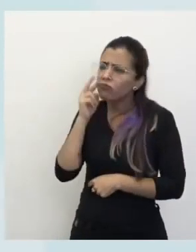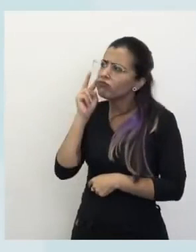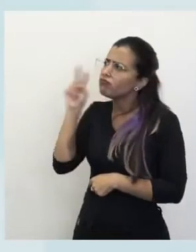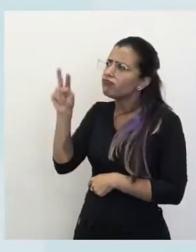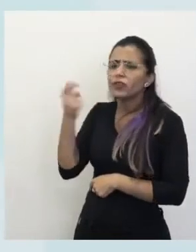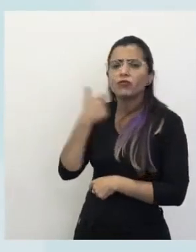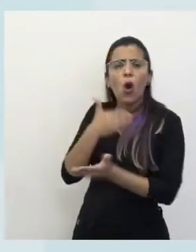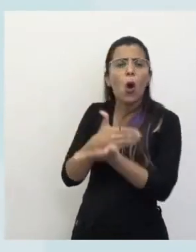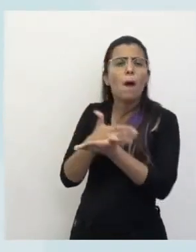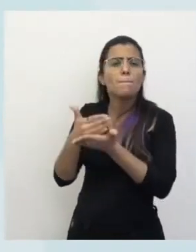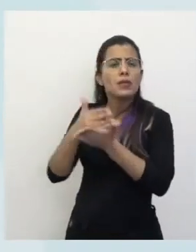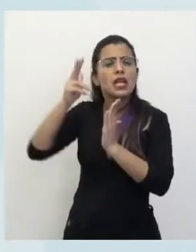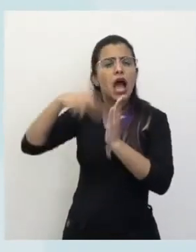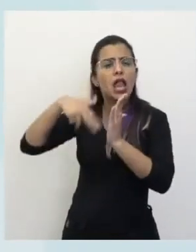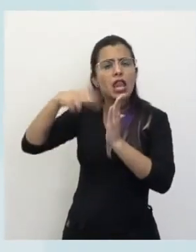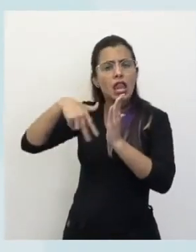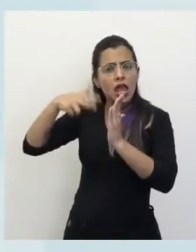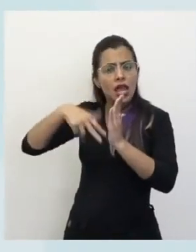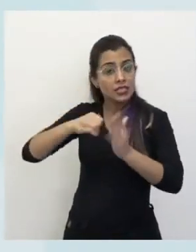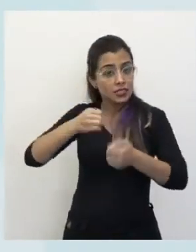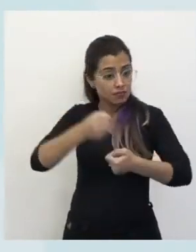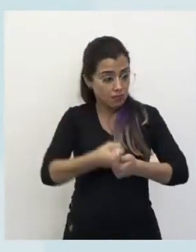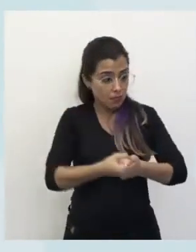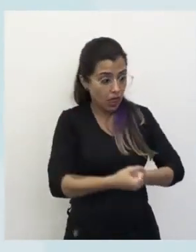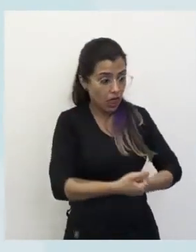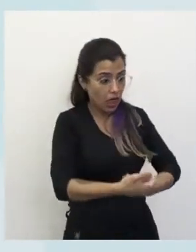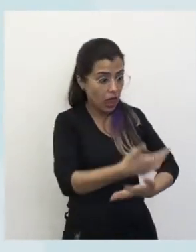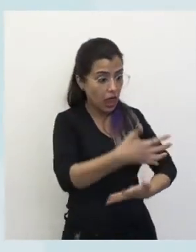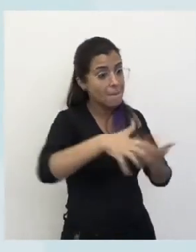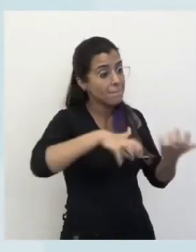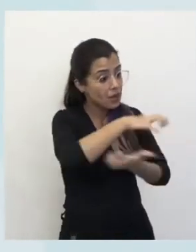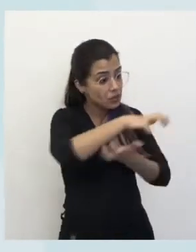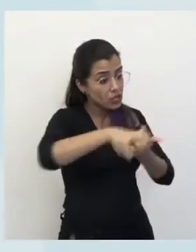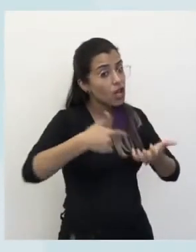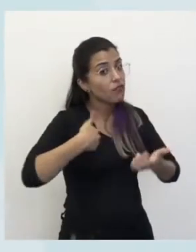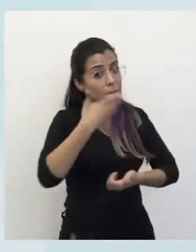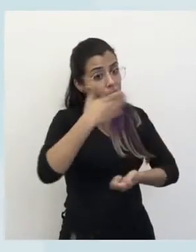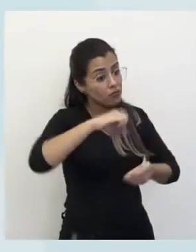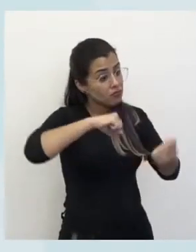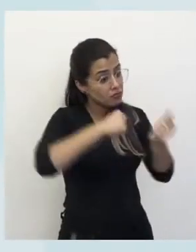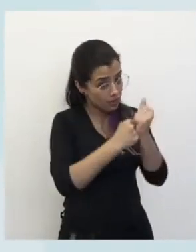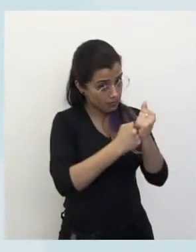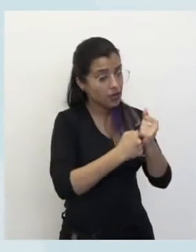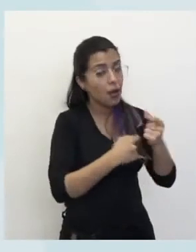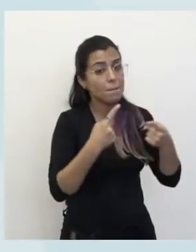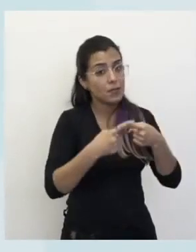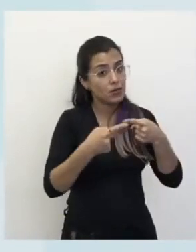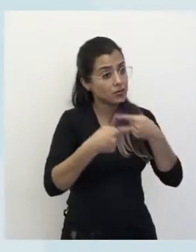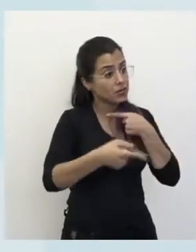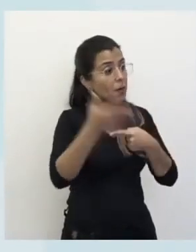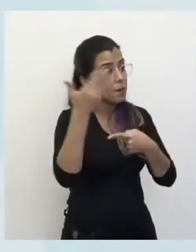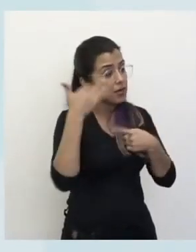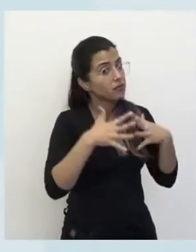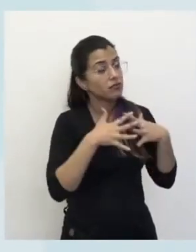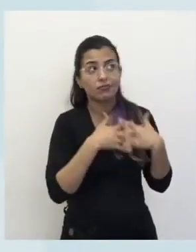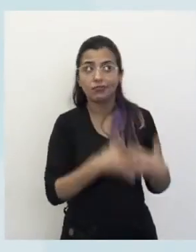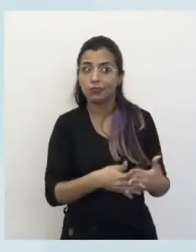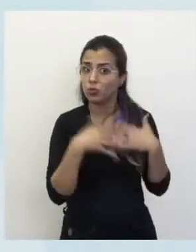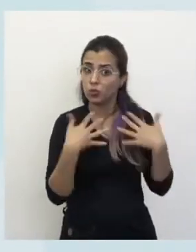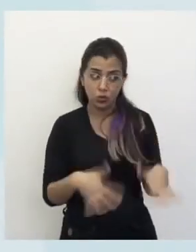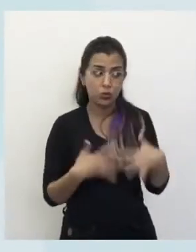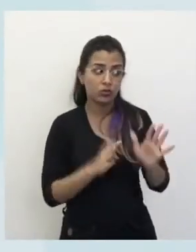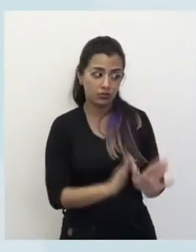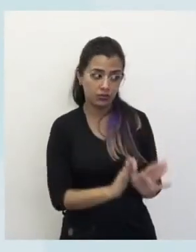leitura. Bora lá, se o chat começar daquela bagunça, eu vou mandar travar, porque semana passada, não é, Mauro? Tava de um jeito,